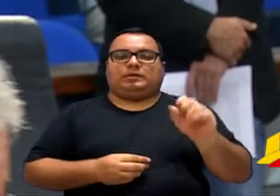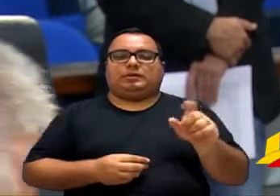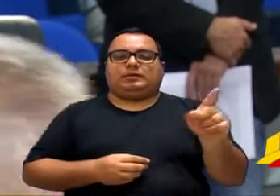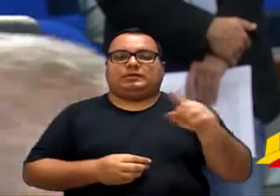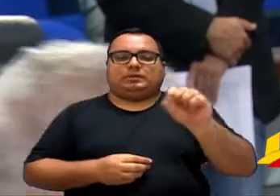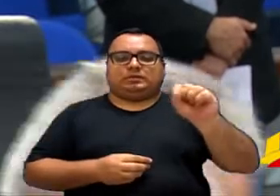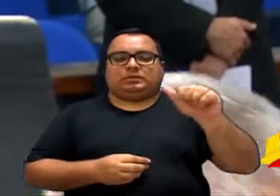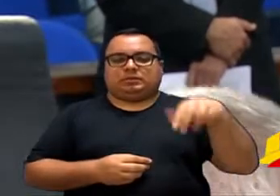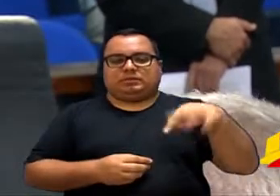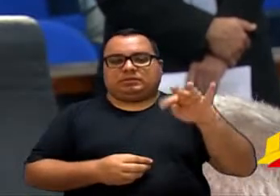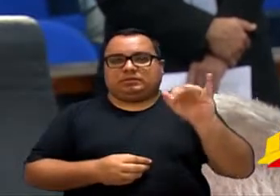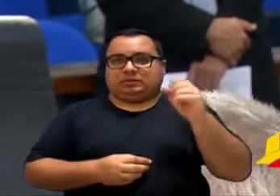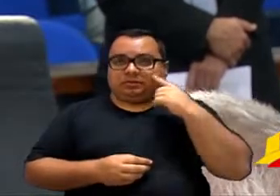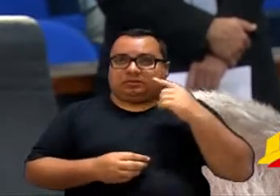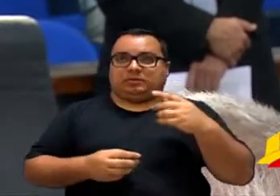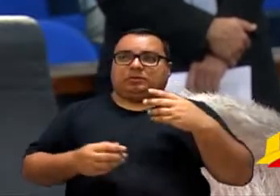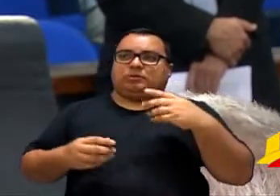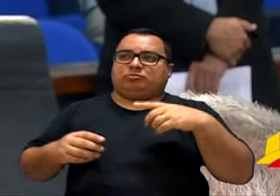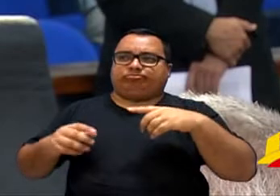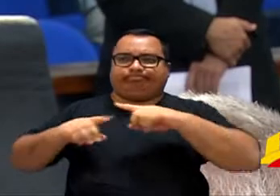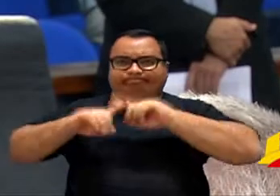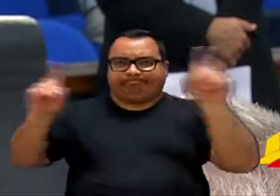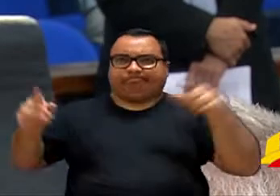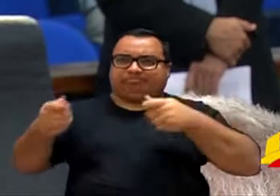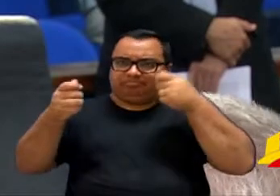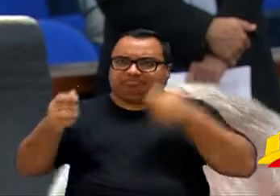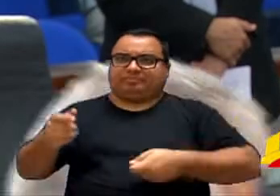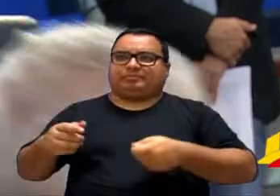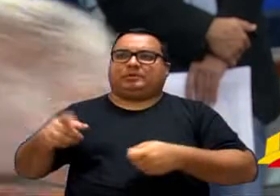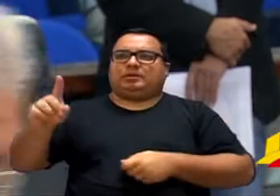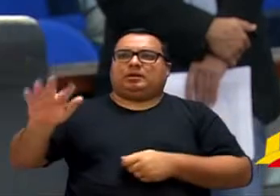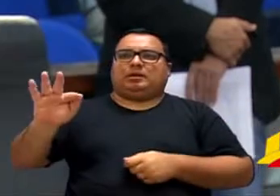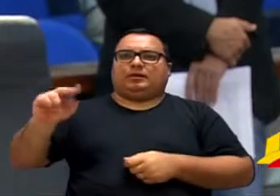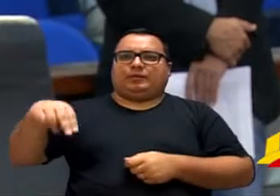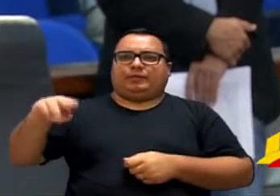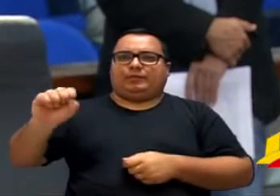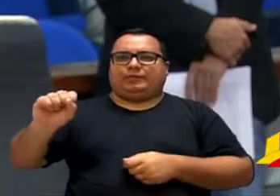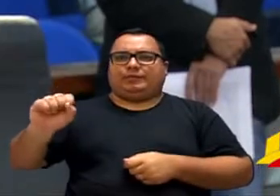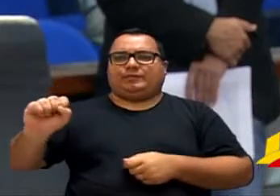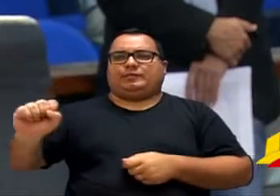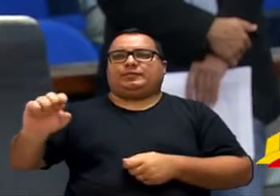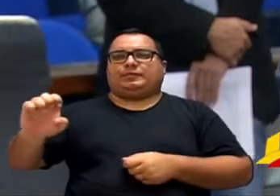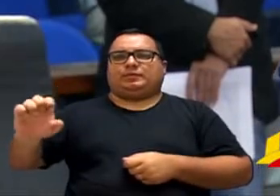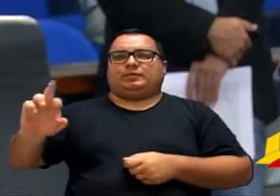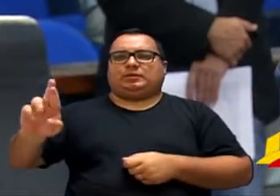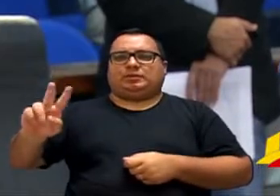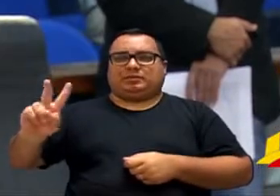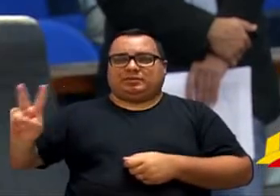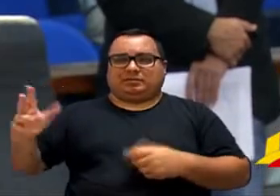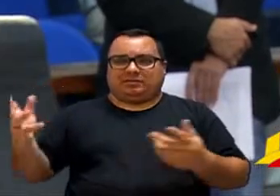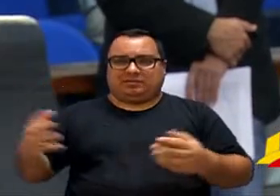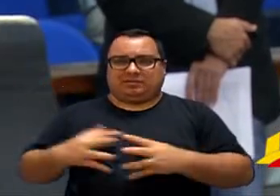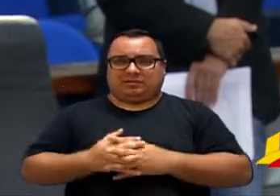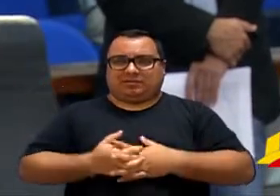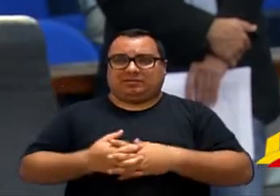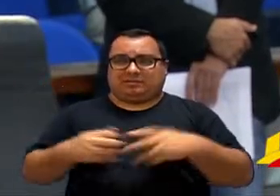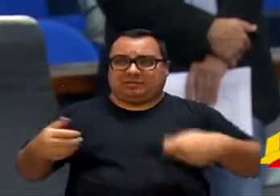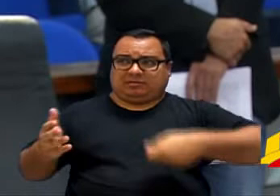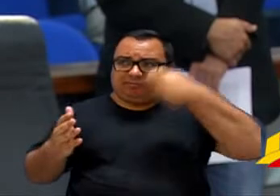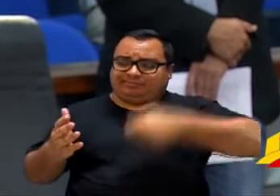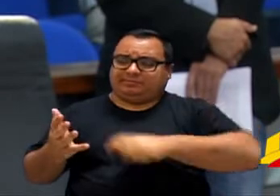da situação atual da funserv que aí implica em restrições isso implica em cortar